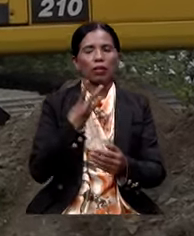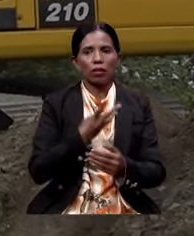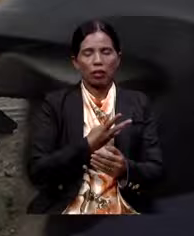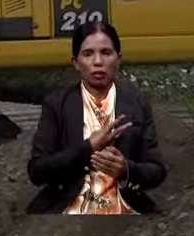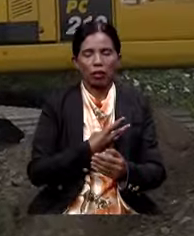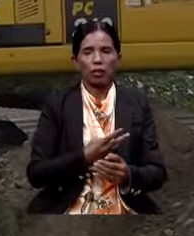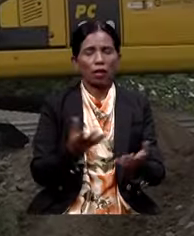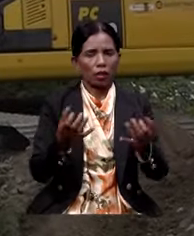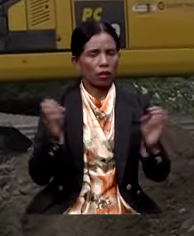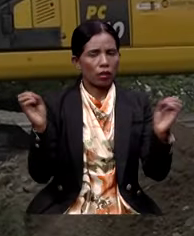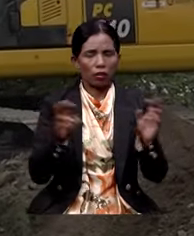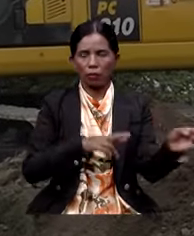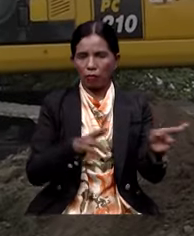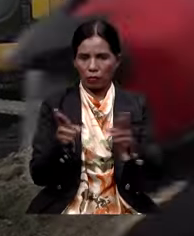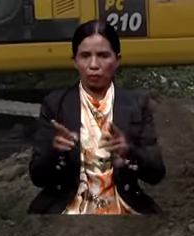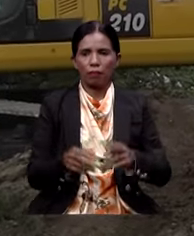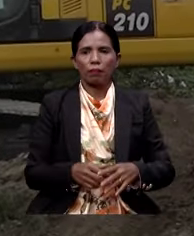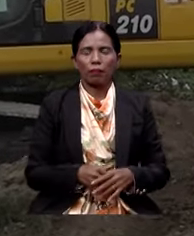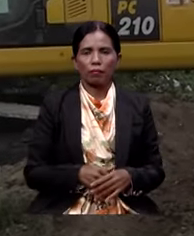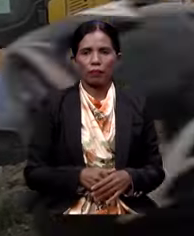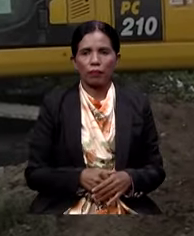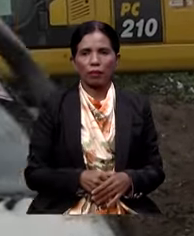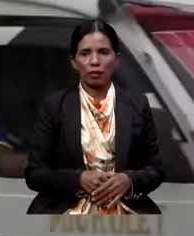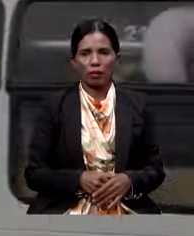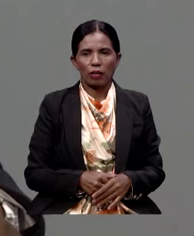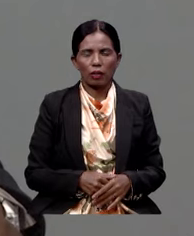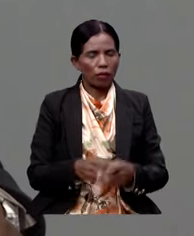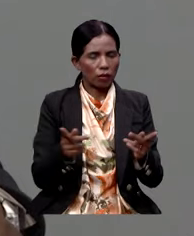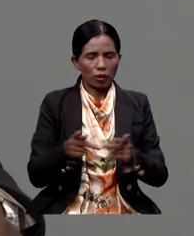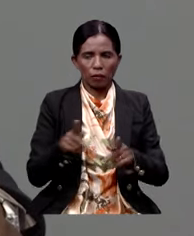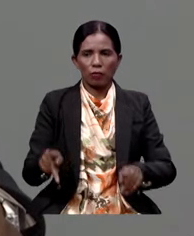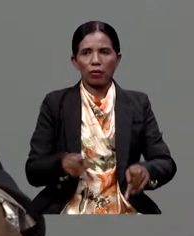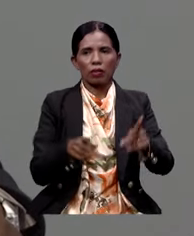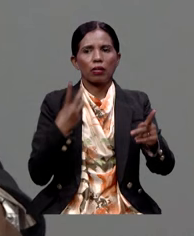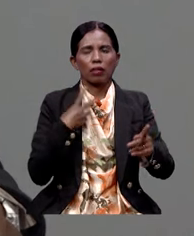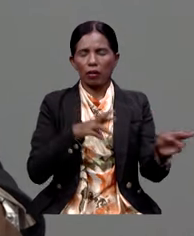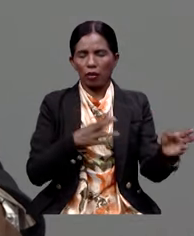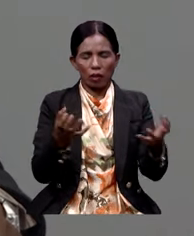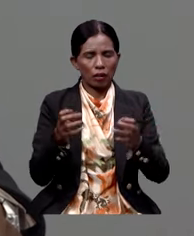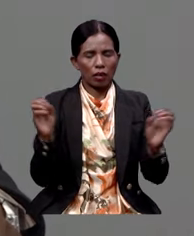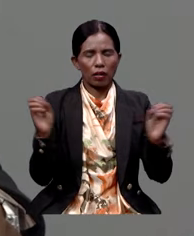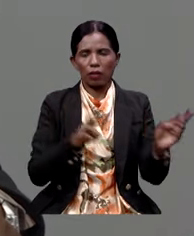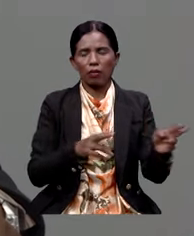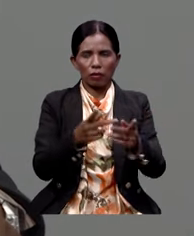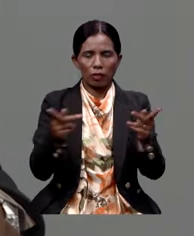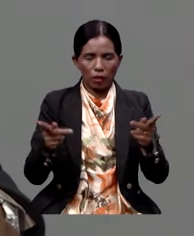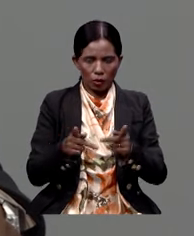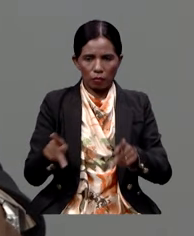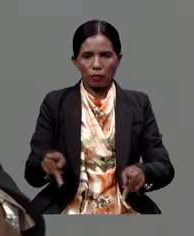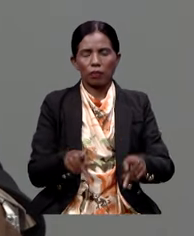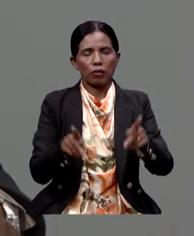A cara que ela coi tem pronto. É espaço público. A cara que ela coi. Espaço público não é espaço